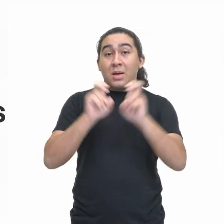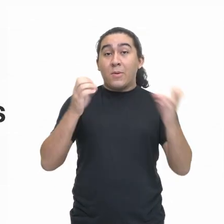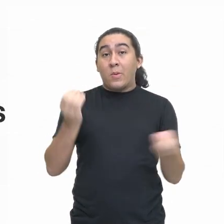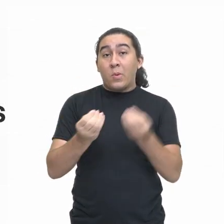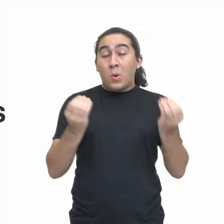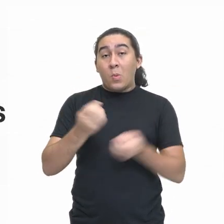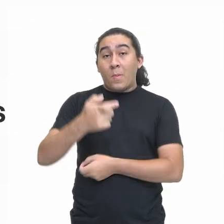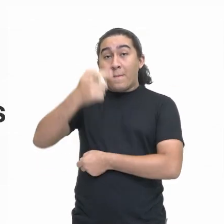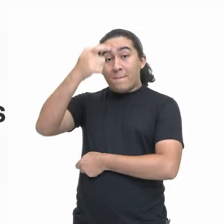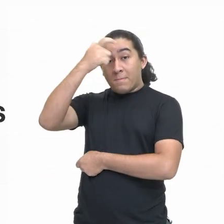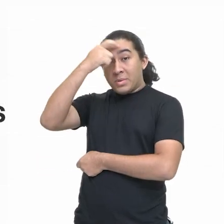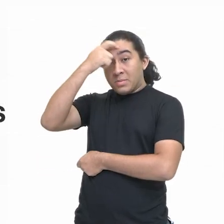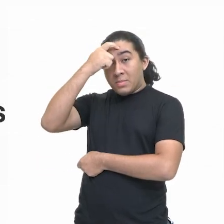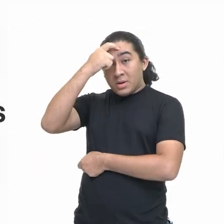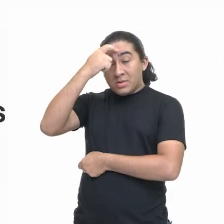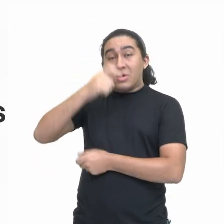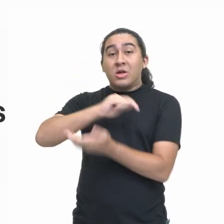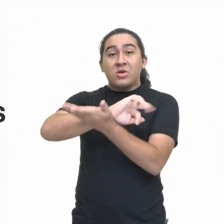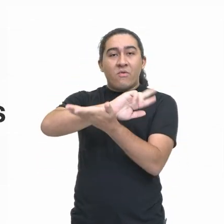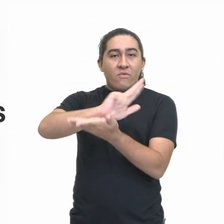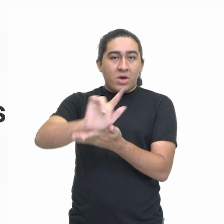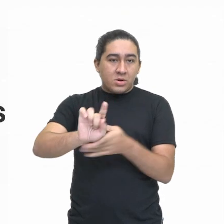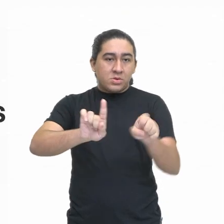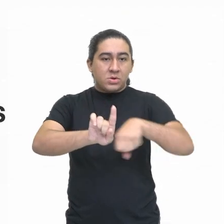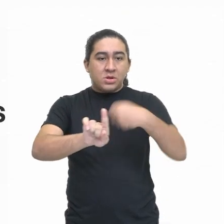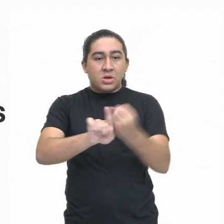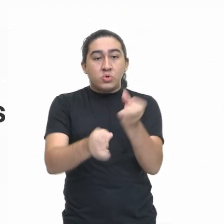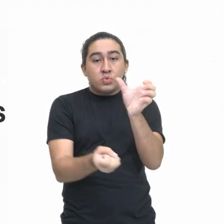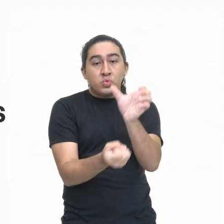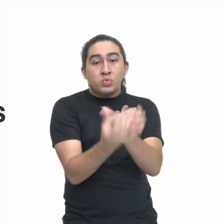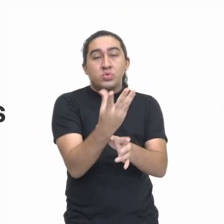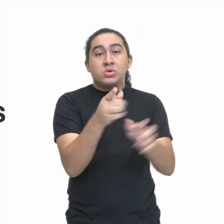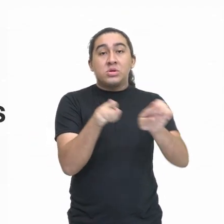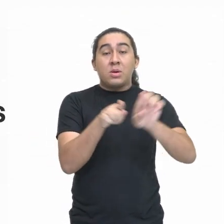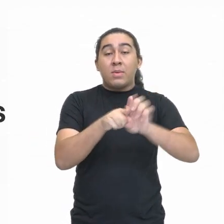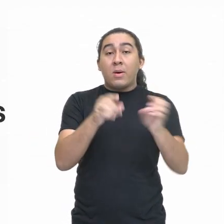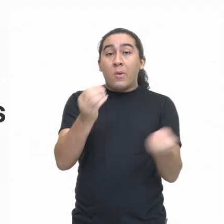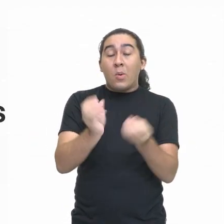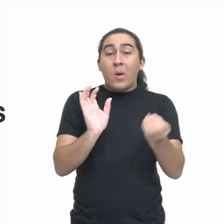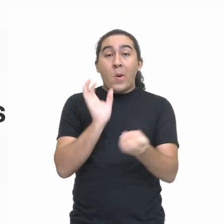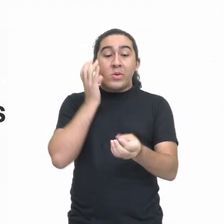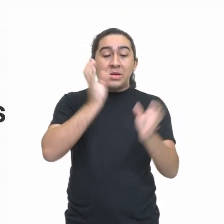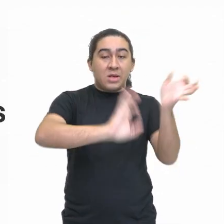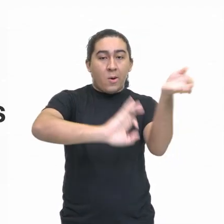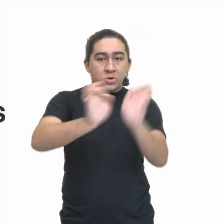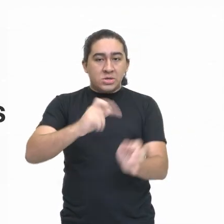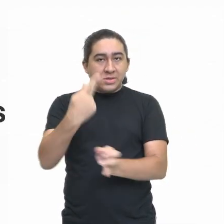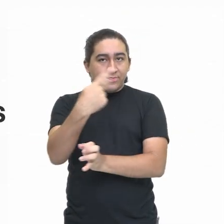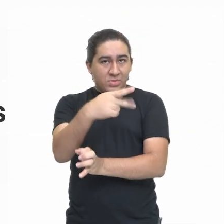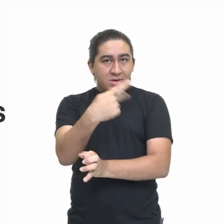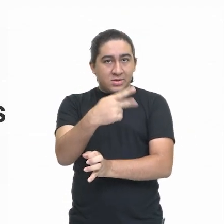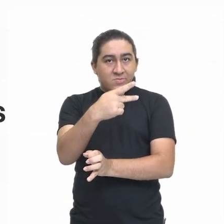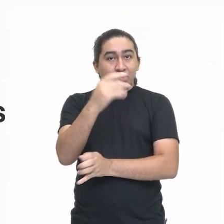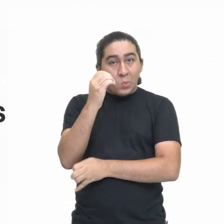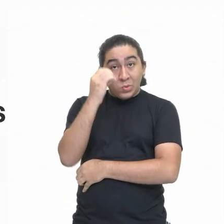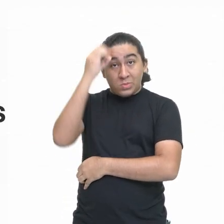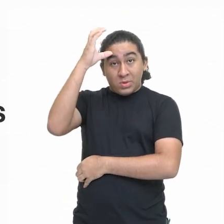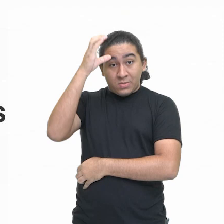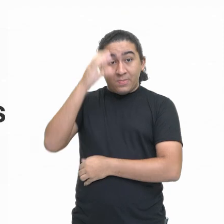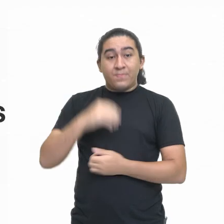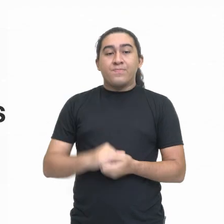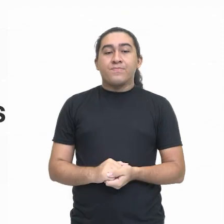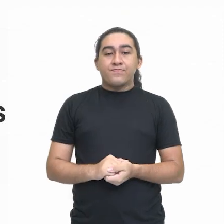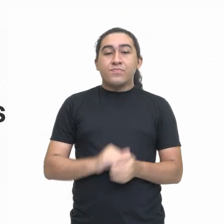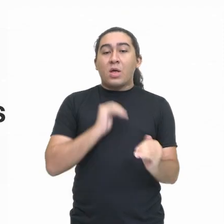do pensamento nas diferentes sociedades e o seu processo de sistematização do